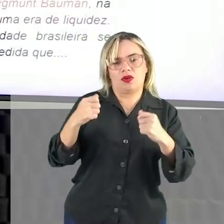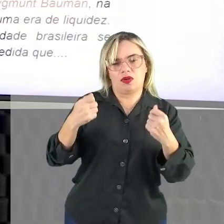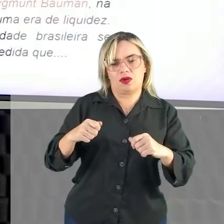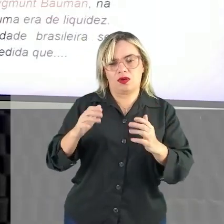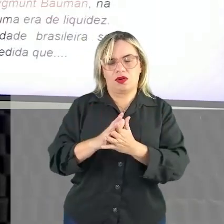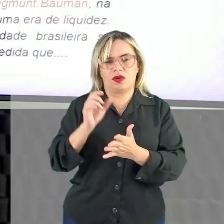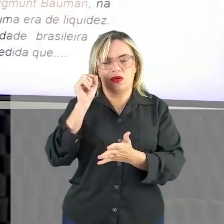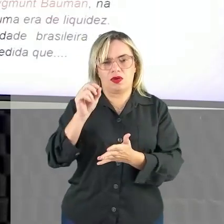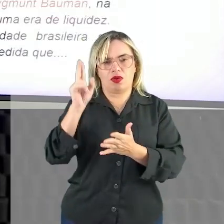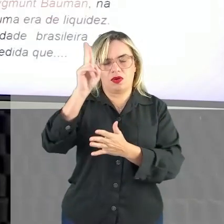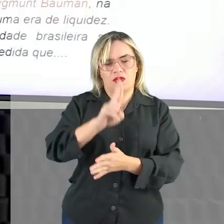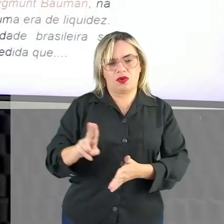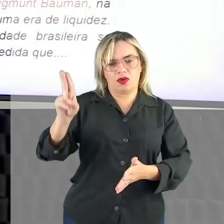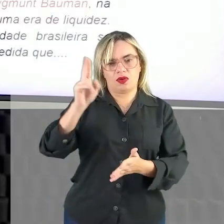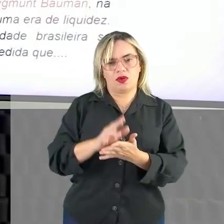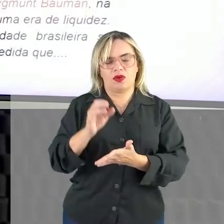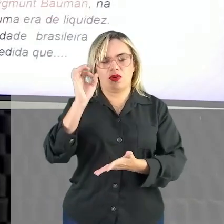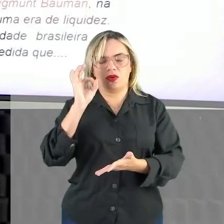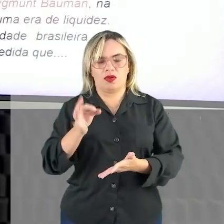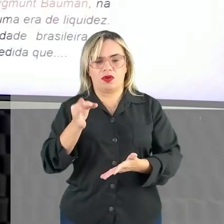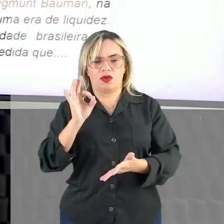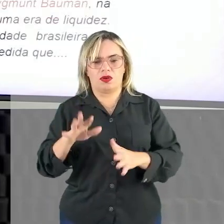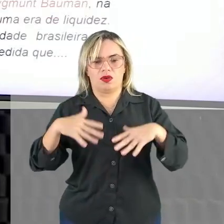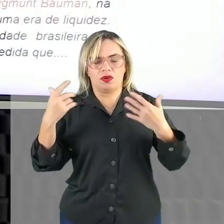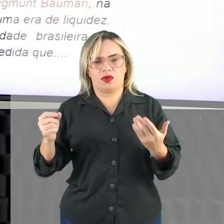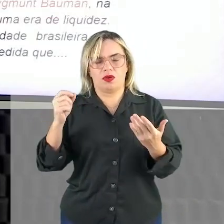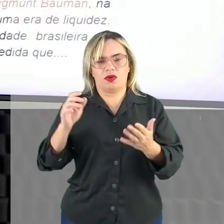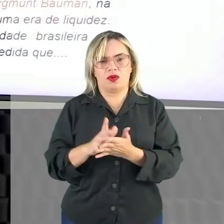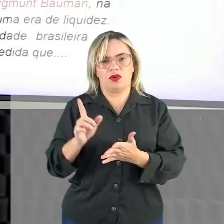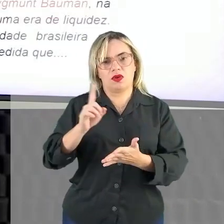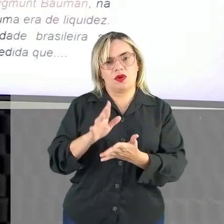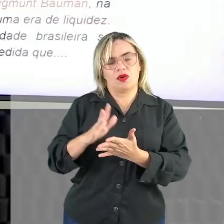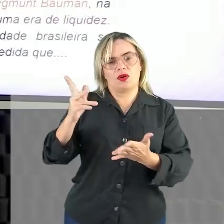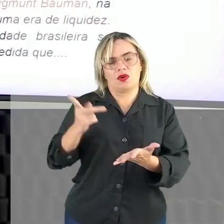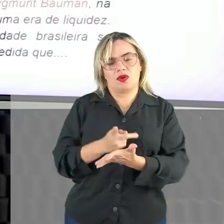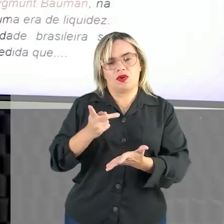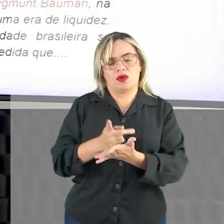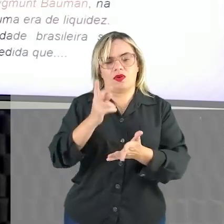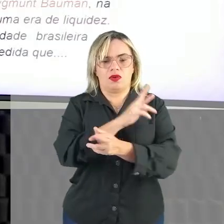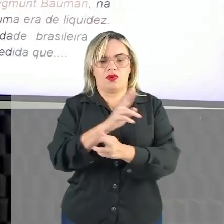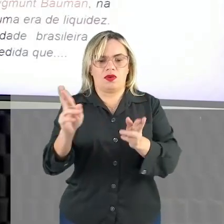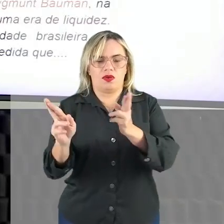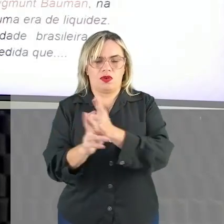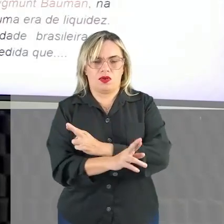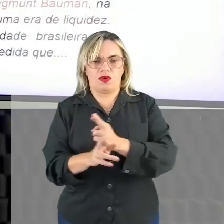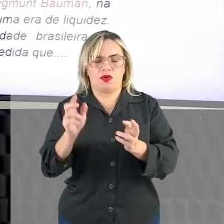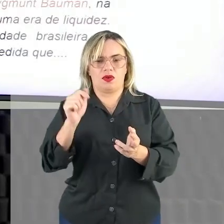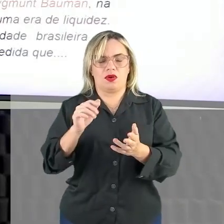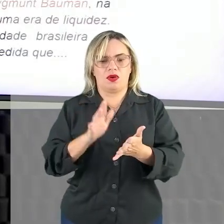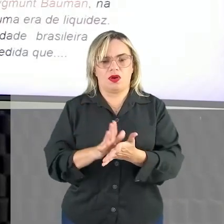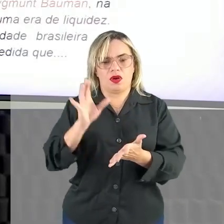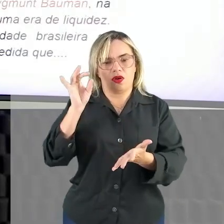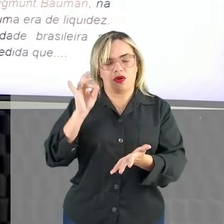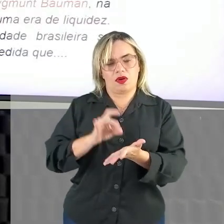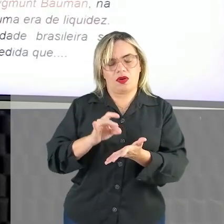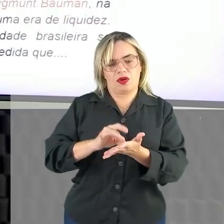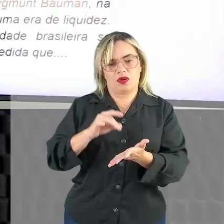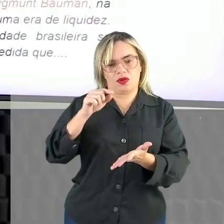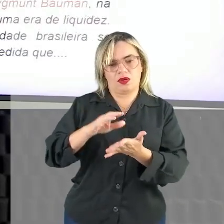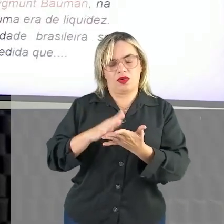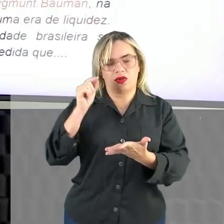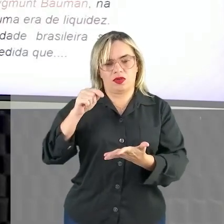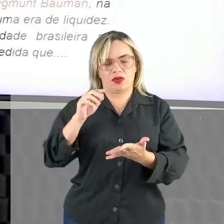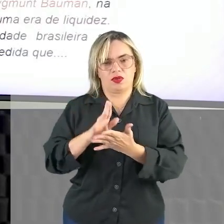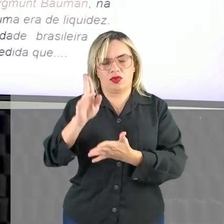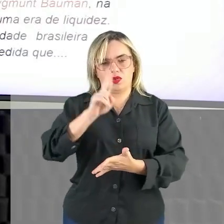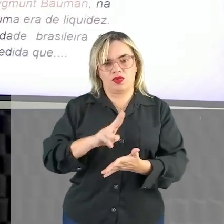ali colocar corretamente isso para você não cometer nenhum erro relacionado à legitimação. E aí é interessante que